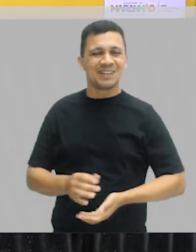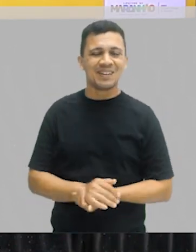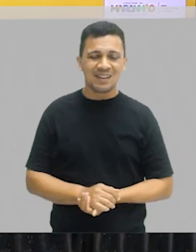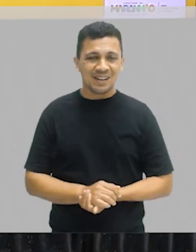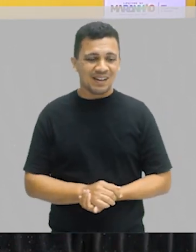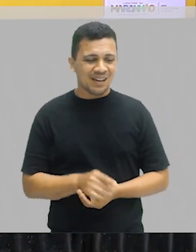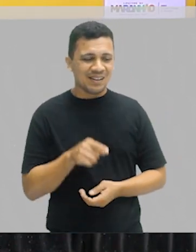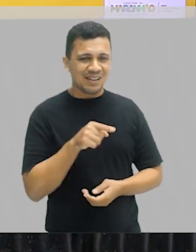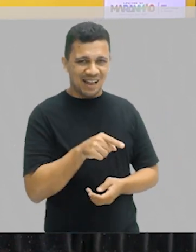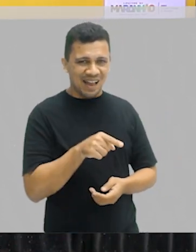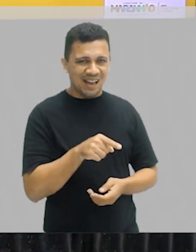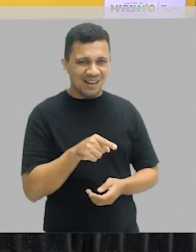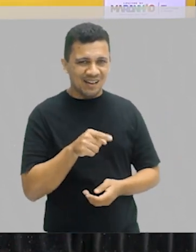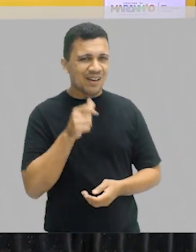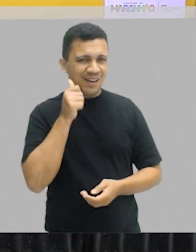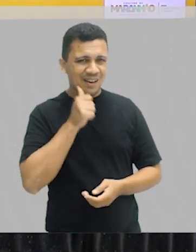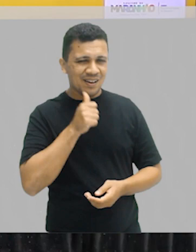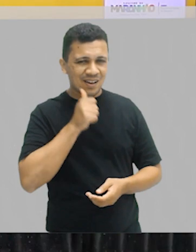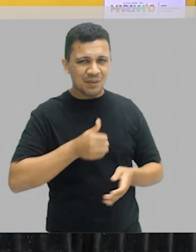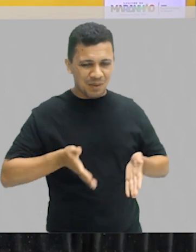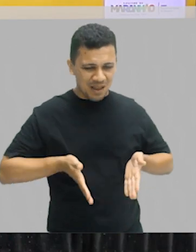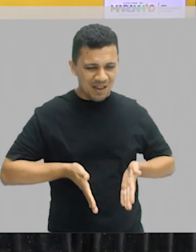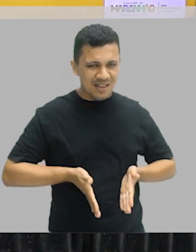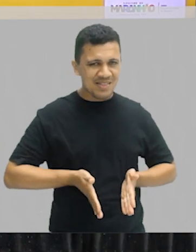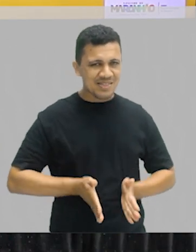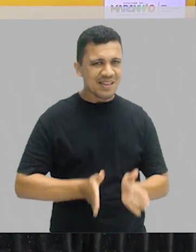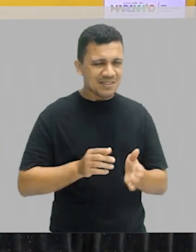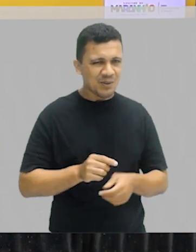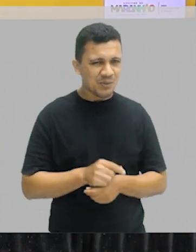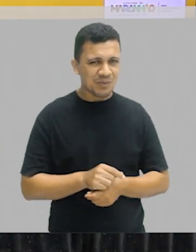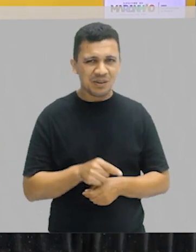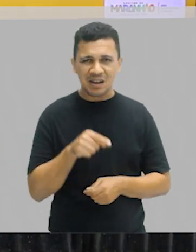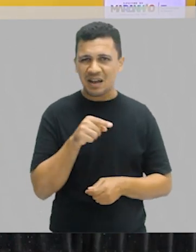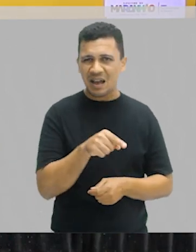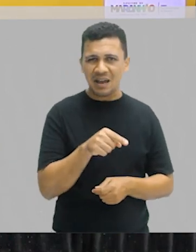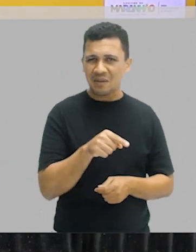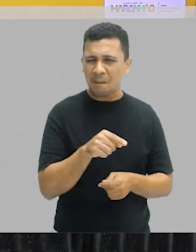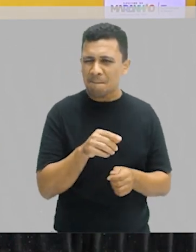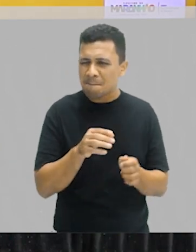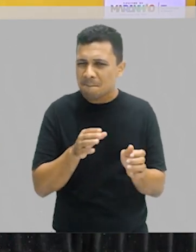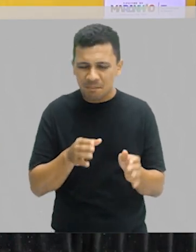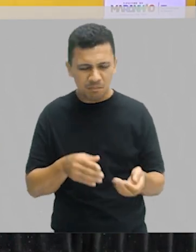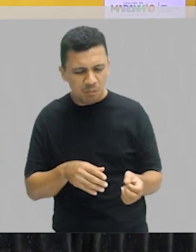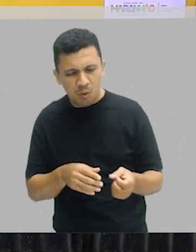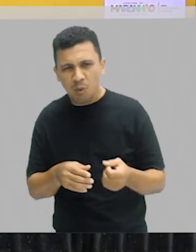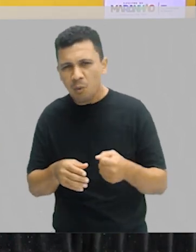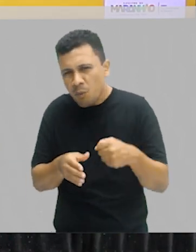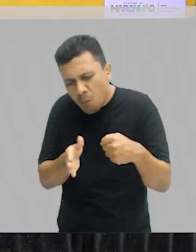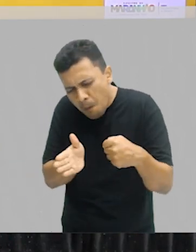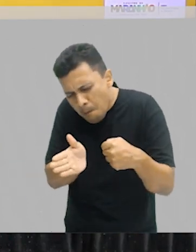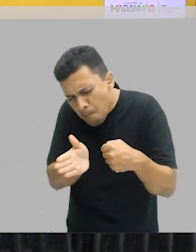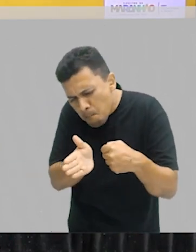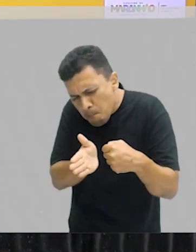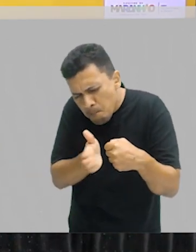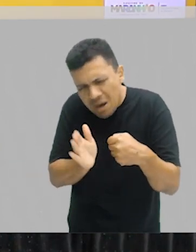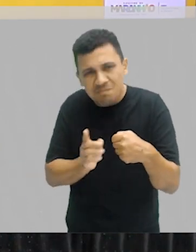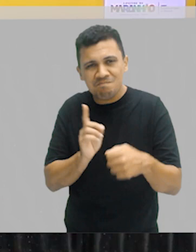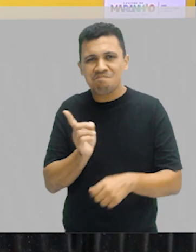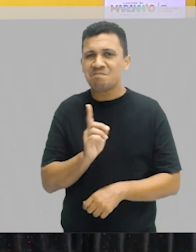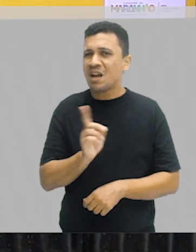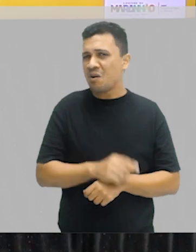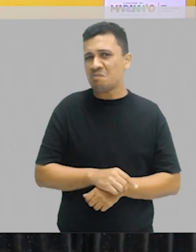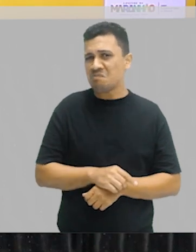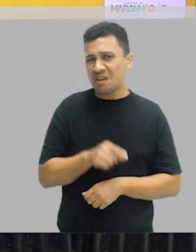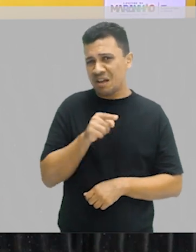ela foi concebida, né, aquela palmadinha que se dá no bebê não foi necessária, porque Tita já nasceu chorando de